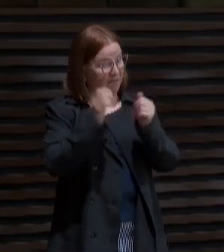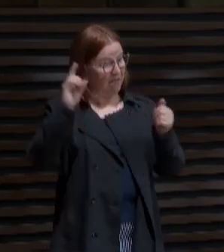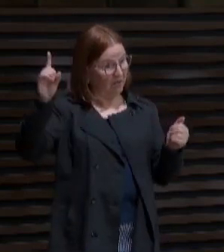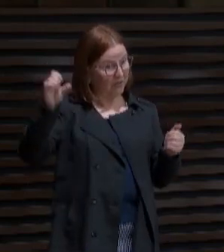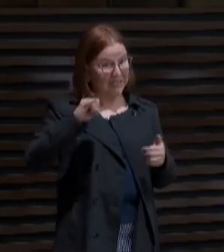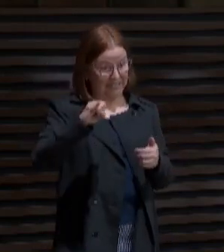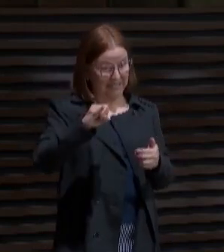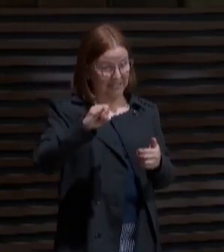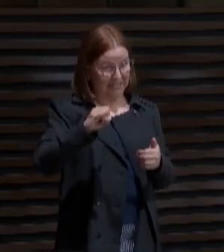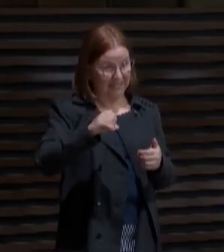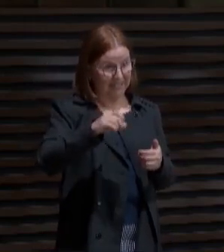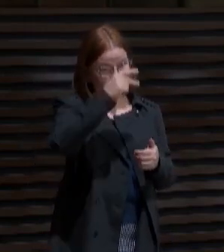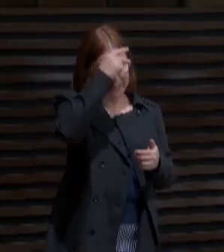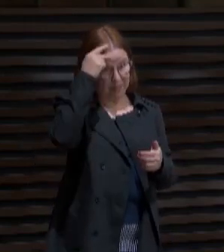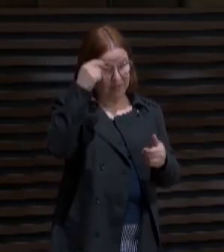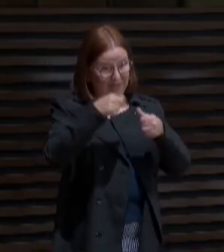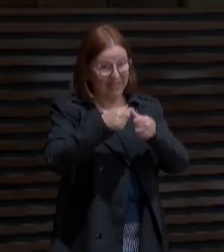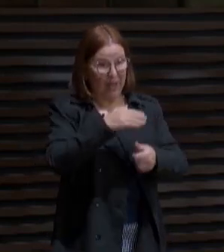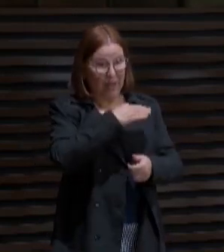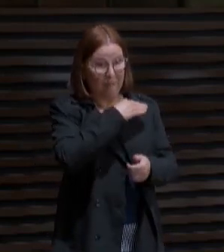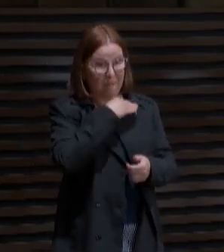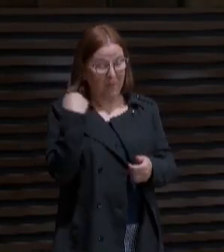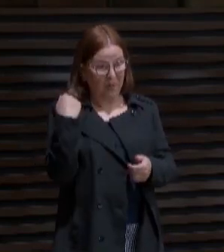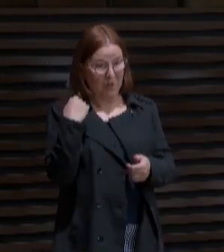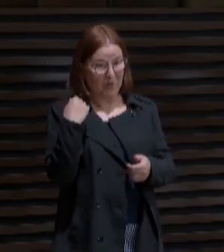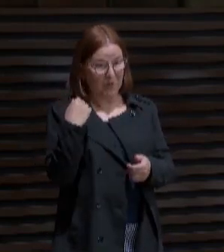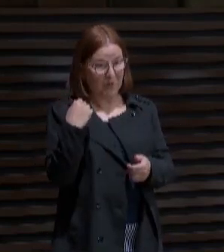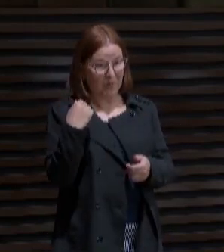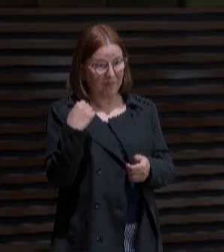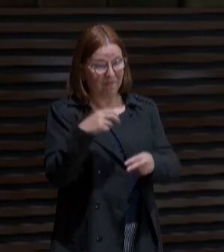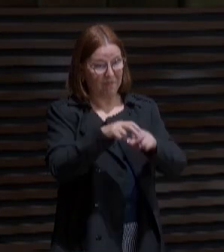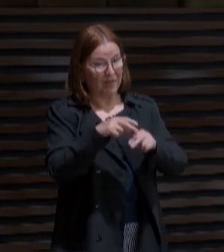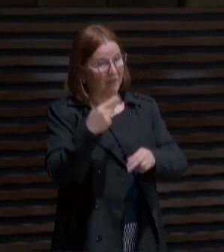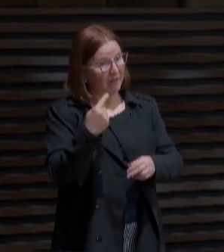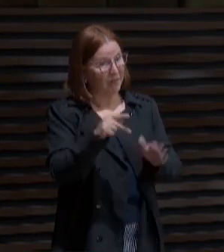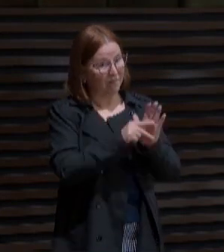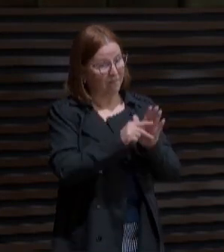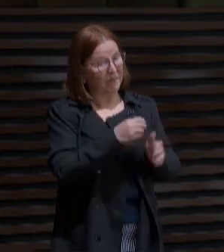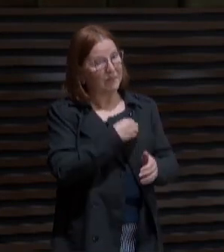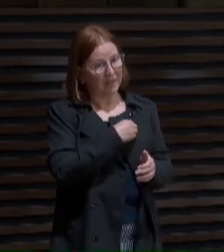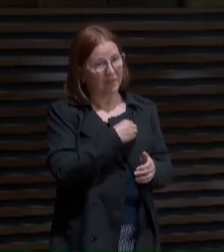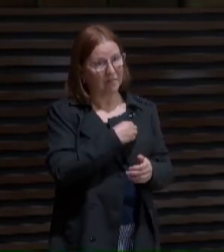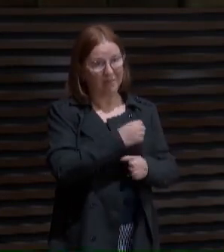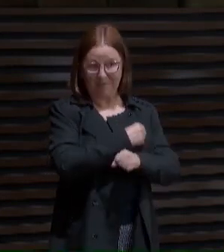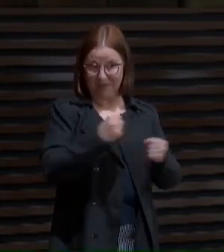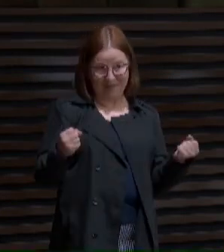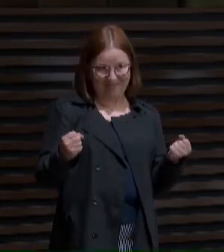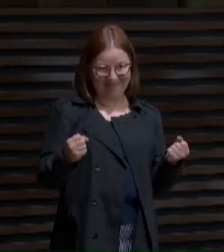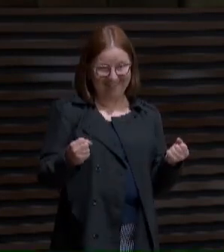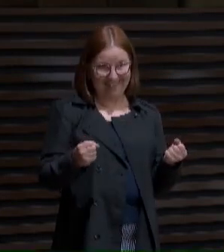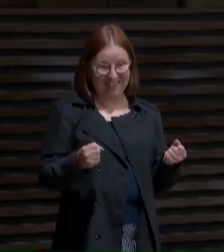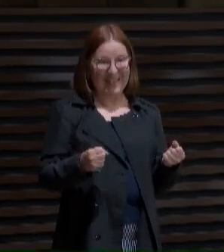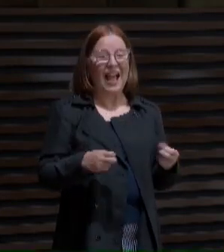está morto nas suas transgressões e pecados? Não tem como. Por isso é Deus